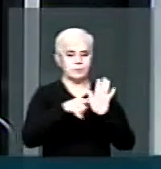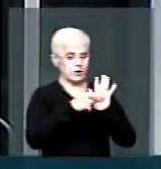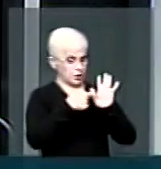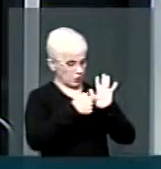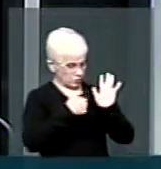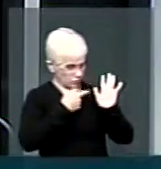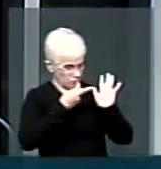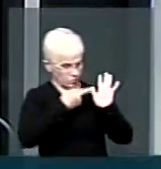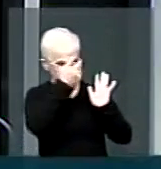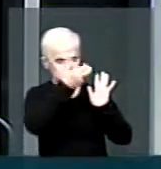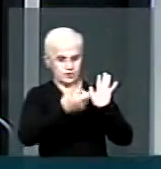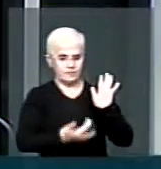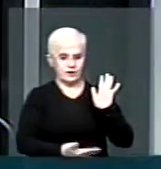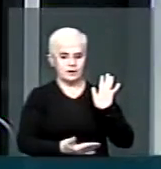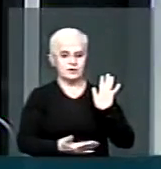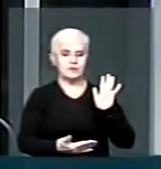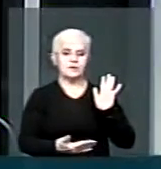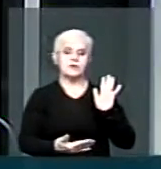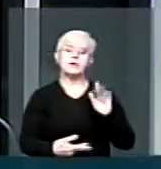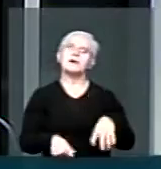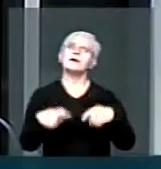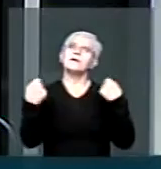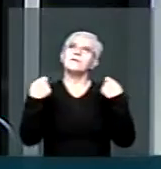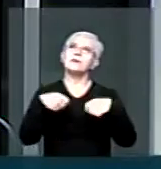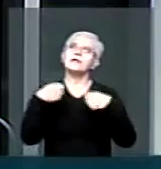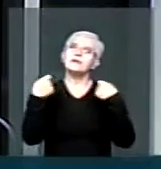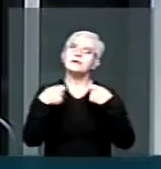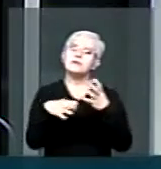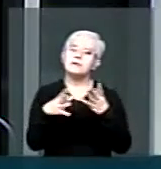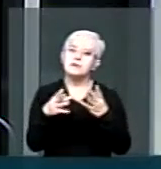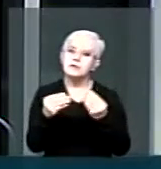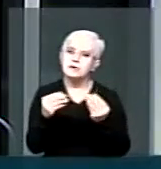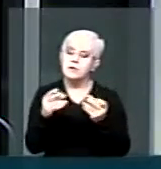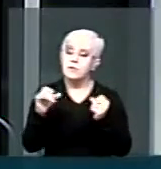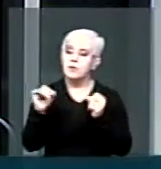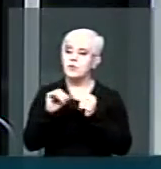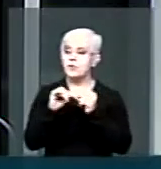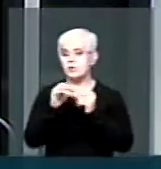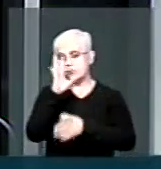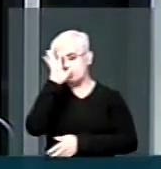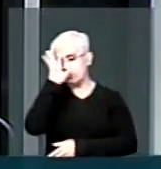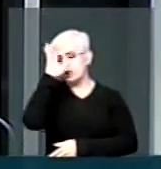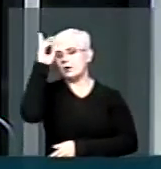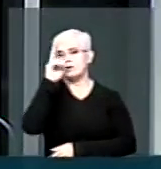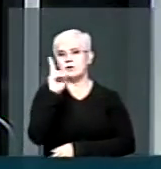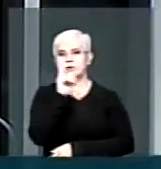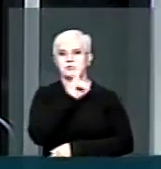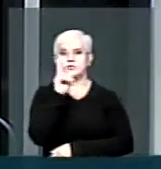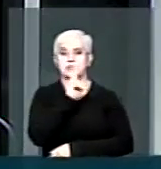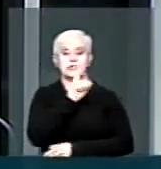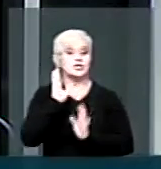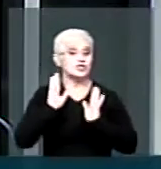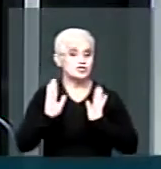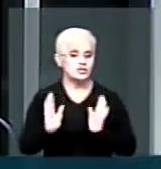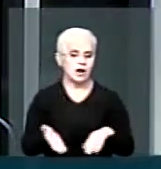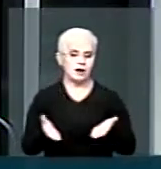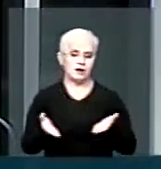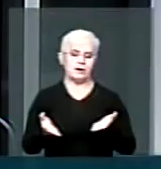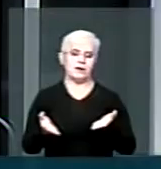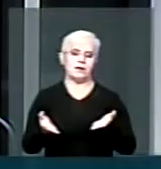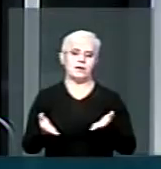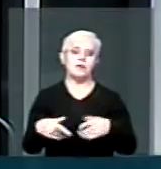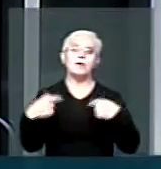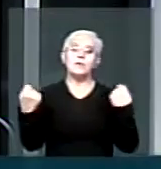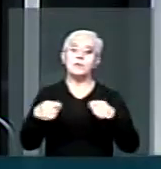trouxe. E é preciso que façamos alguma coisa, e isto é já. Nós temos que